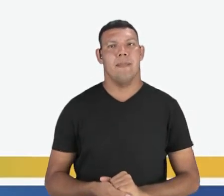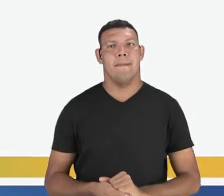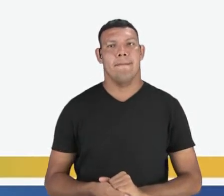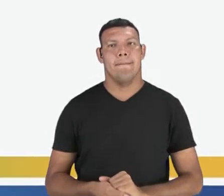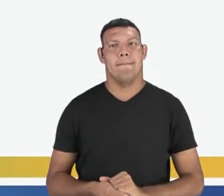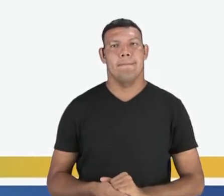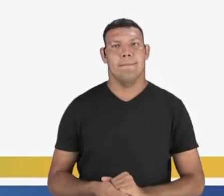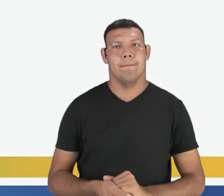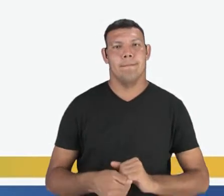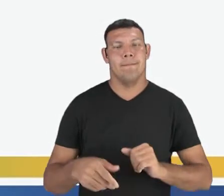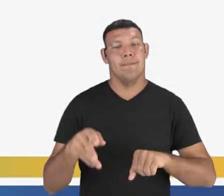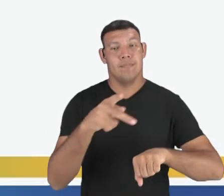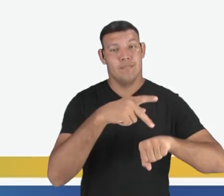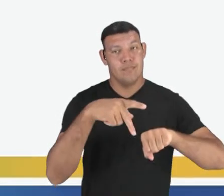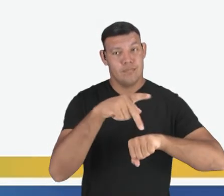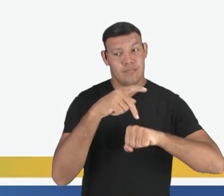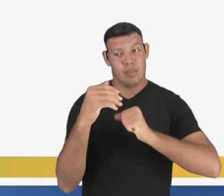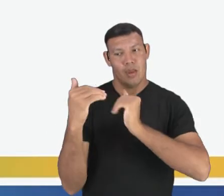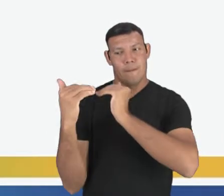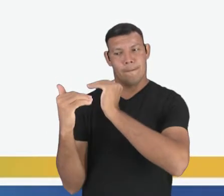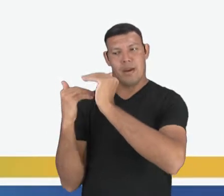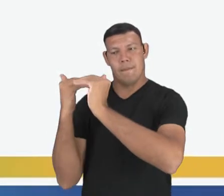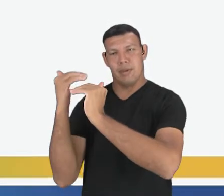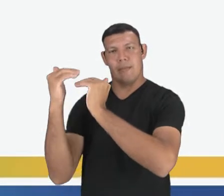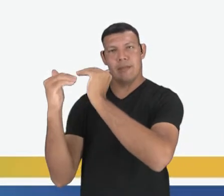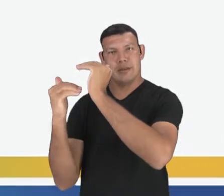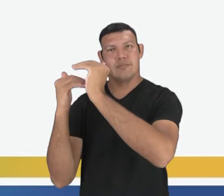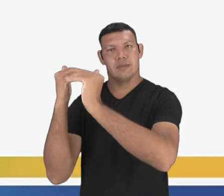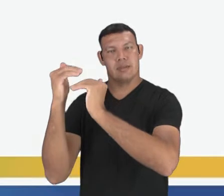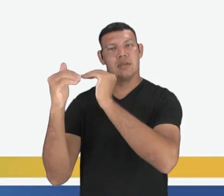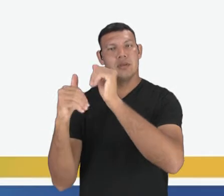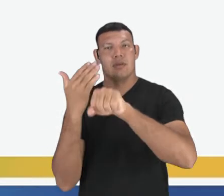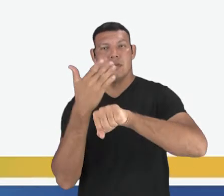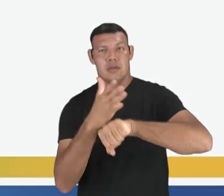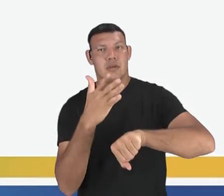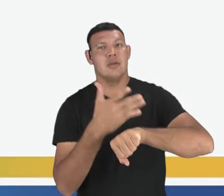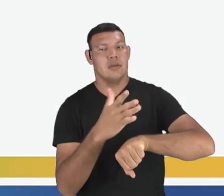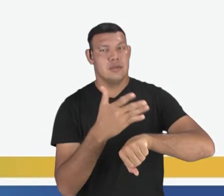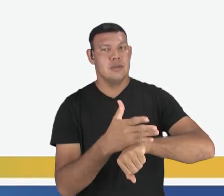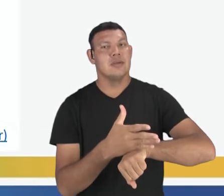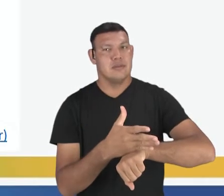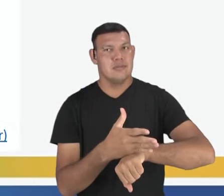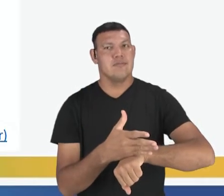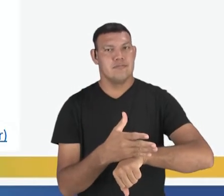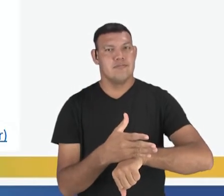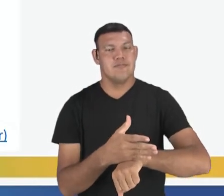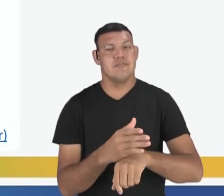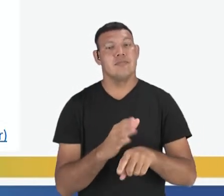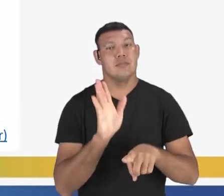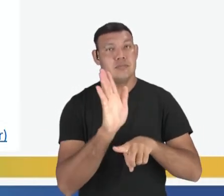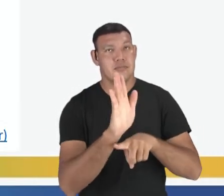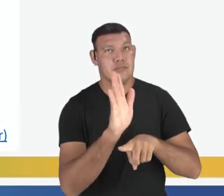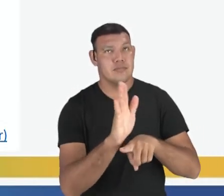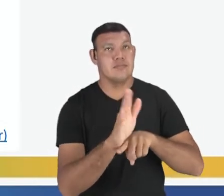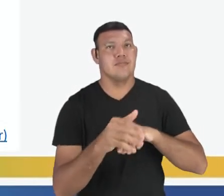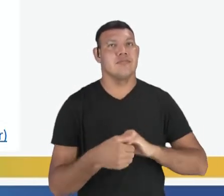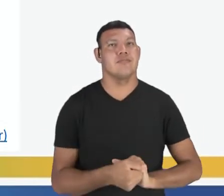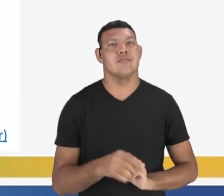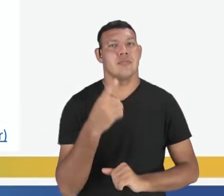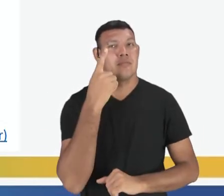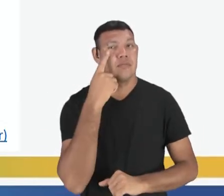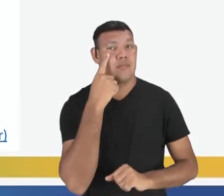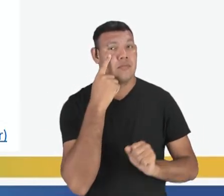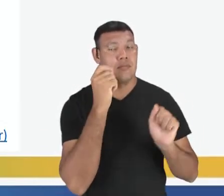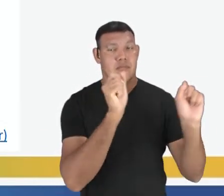em países em desenvolvimento também tem a participação deles para auxílio. E aí eu queria mostrar